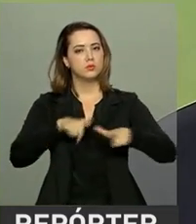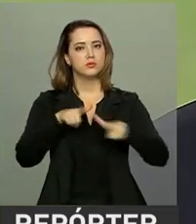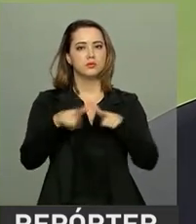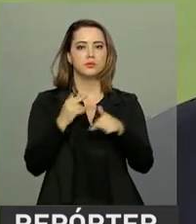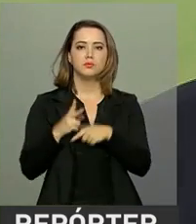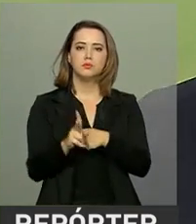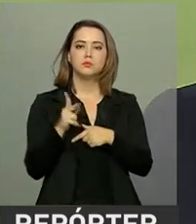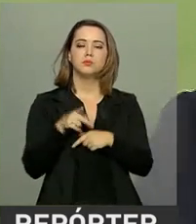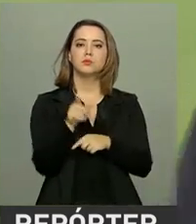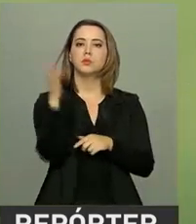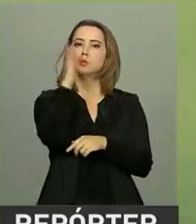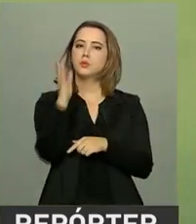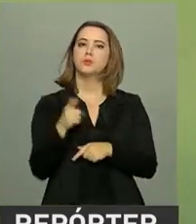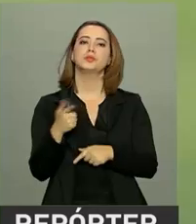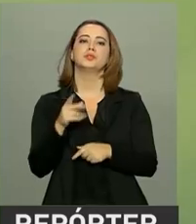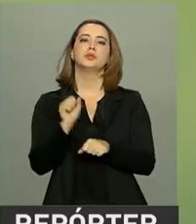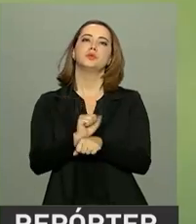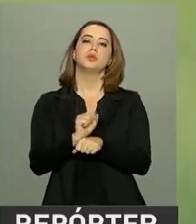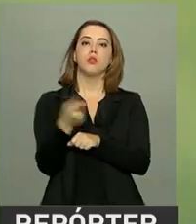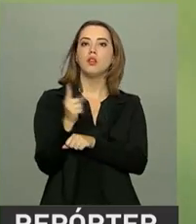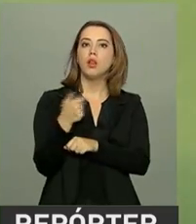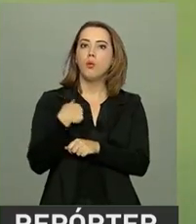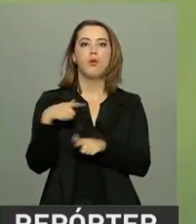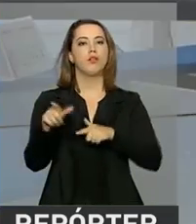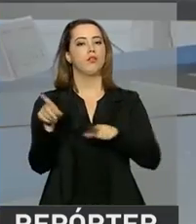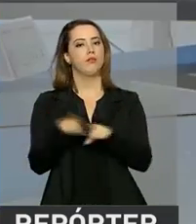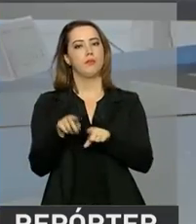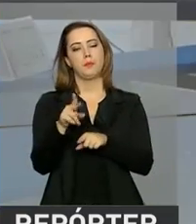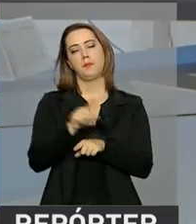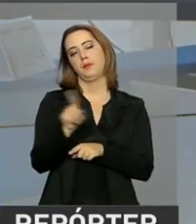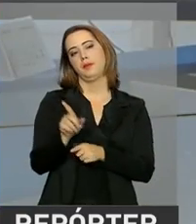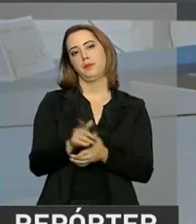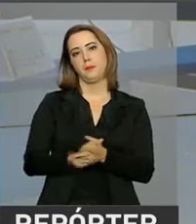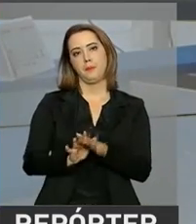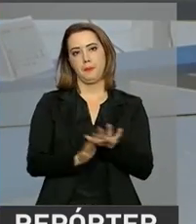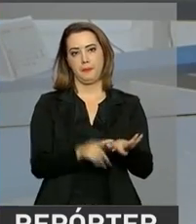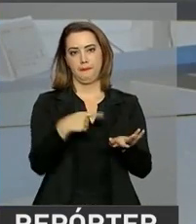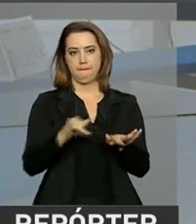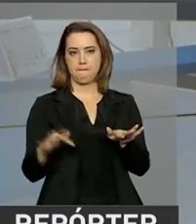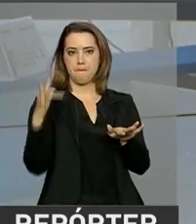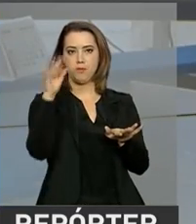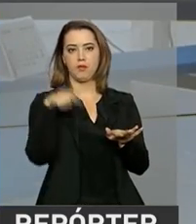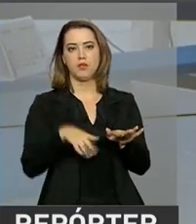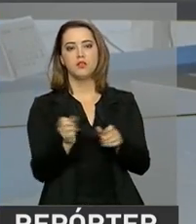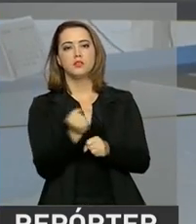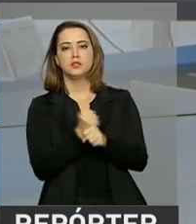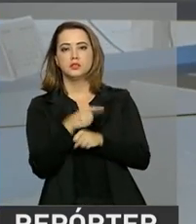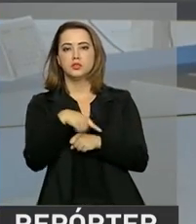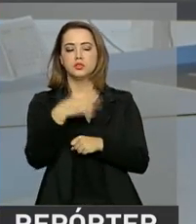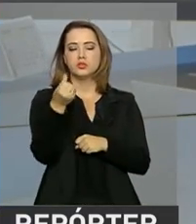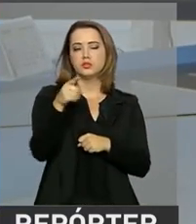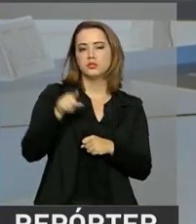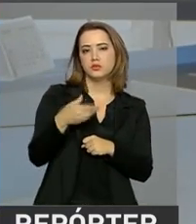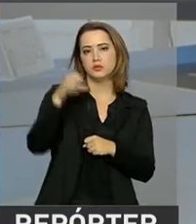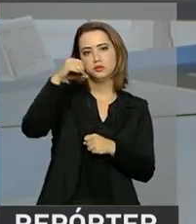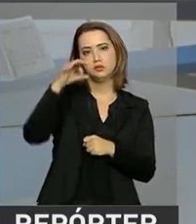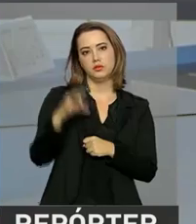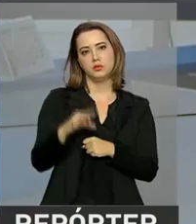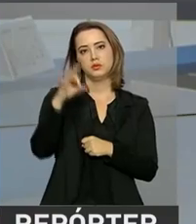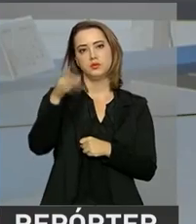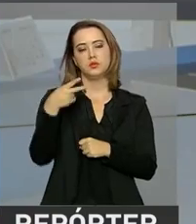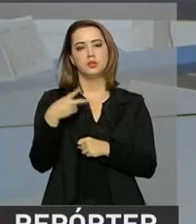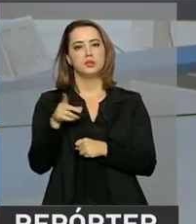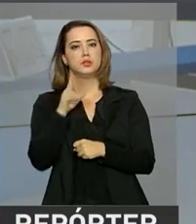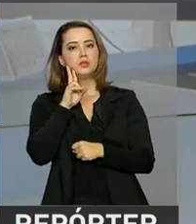digamos assim o Brasil não pode parar portanto eu também não posso parar a inflação esse ano deve ficar em 6,9 segundo